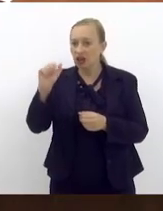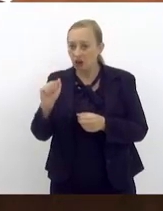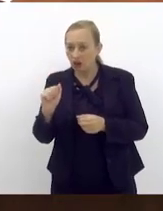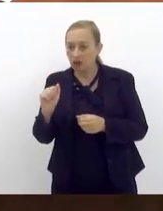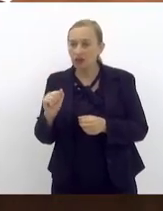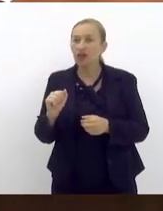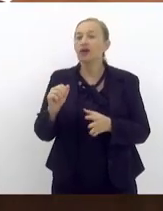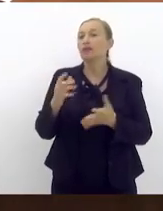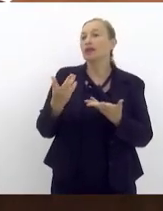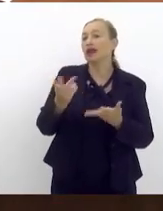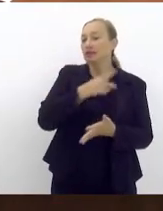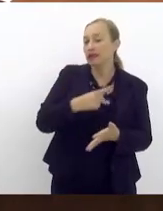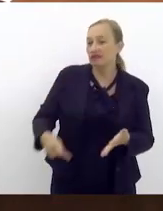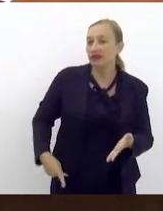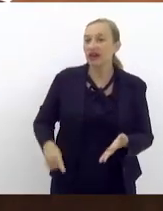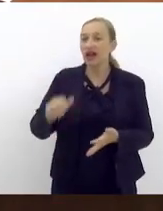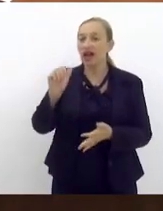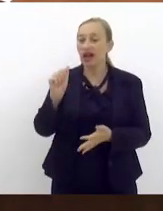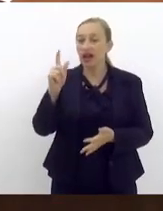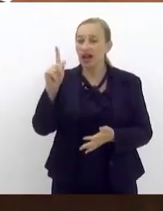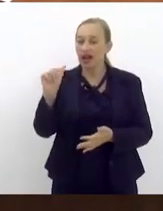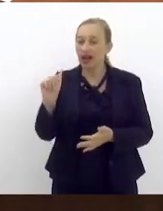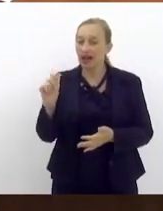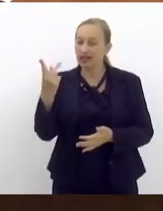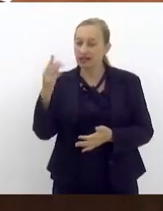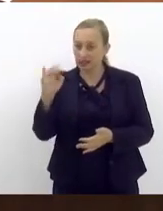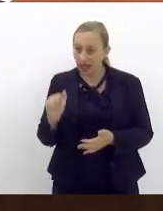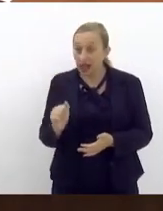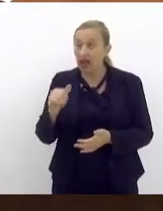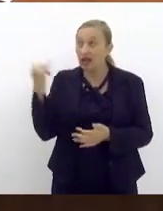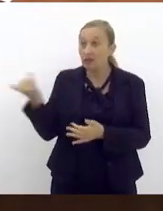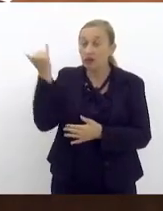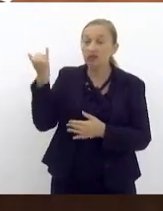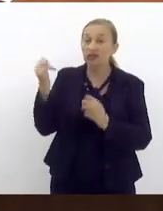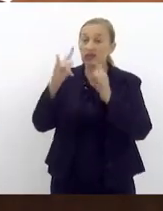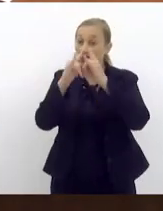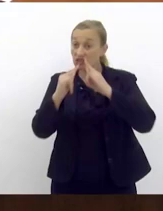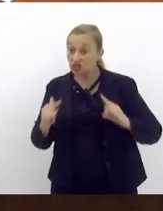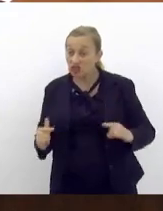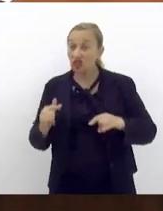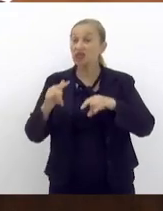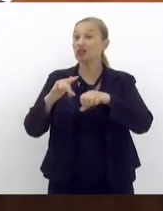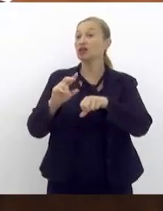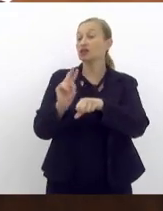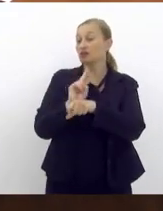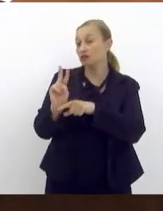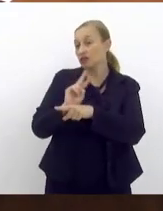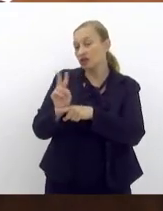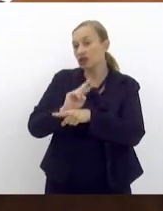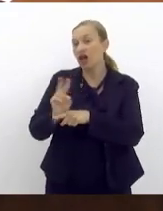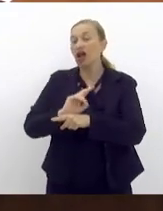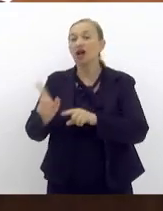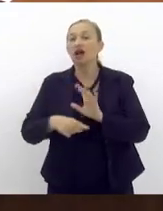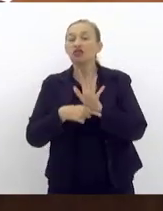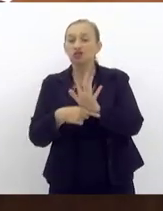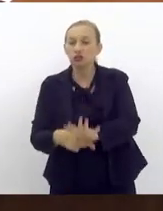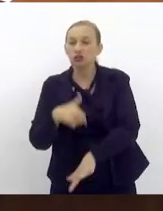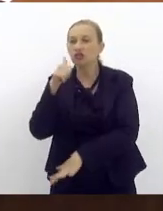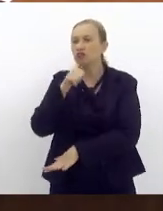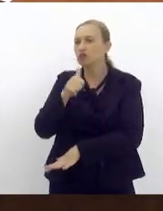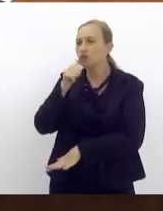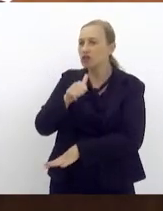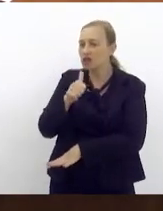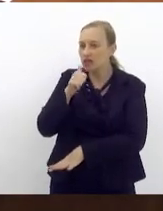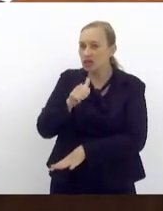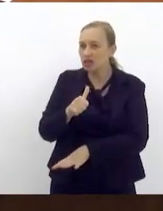ada coloal a gente sabe da importância dessas tendas Violetas no atendimento as mulheres que estão em